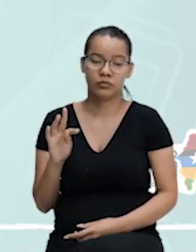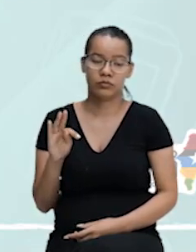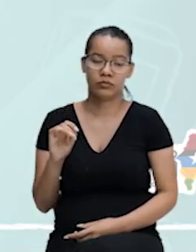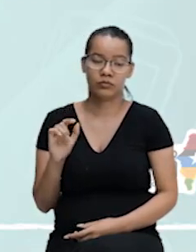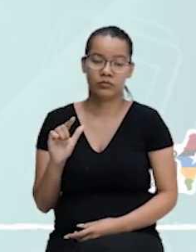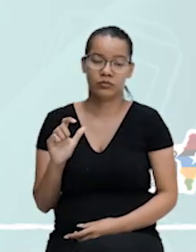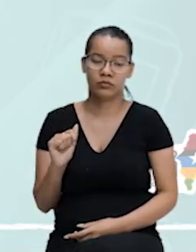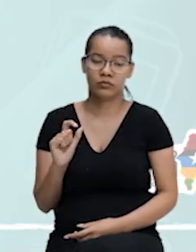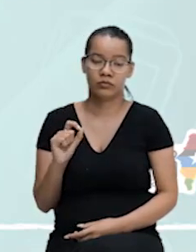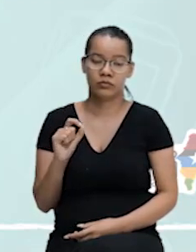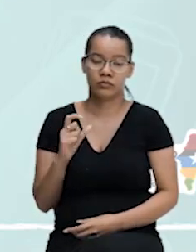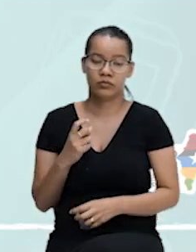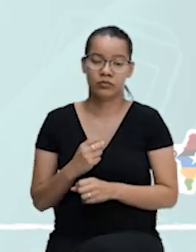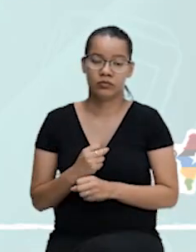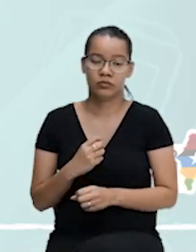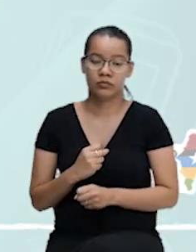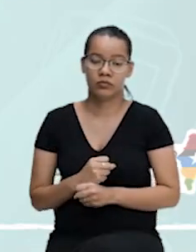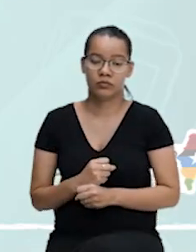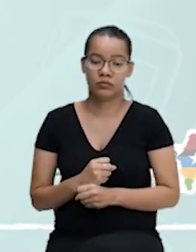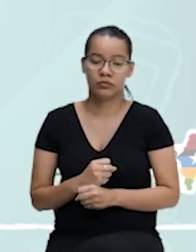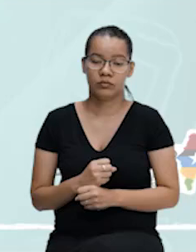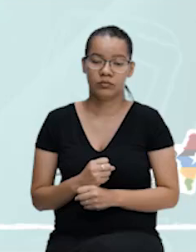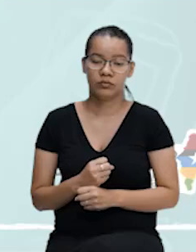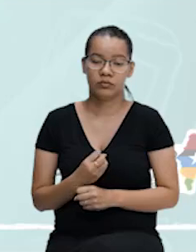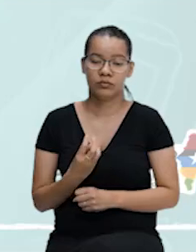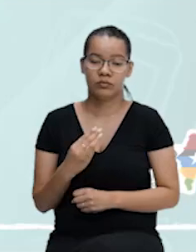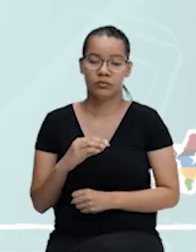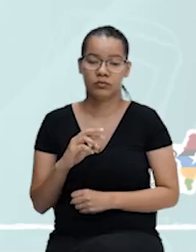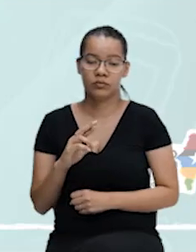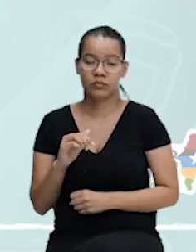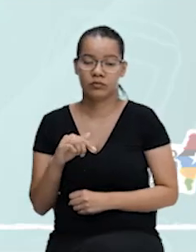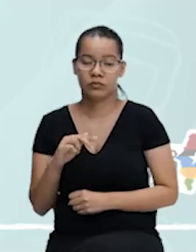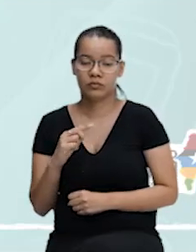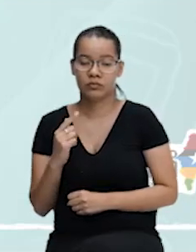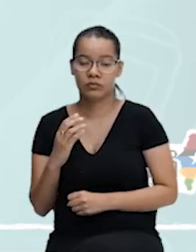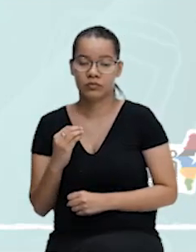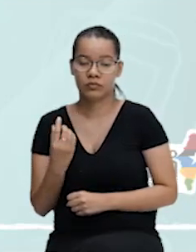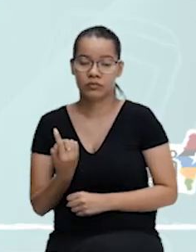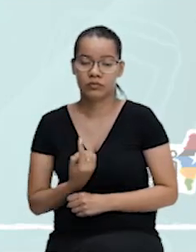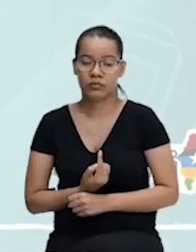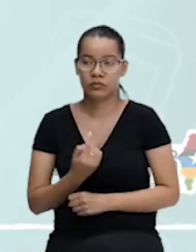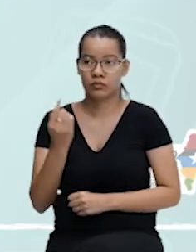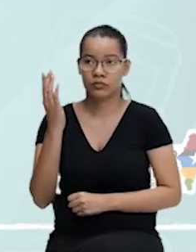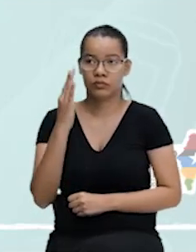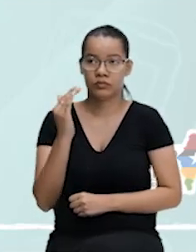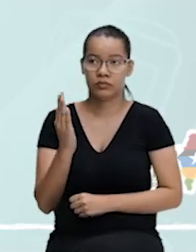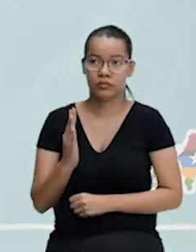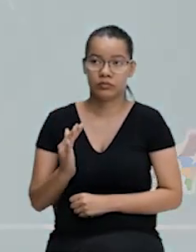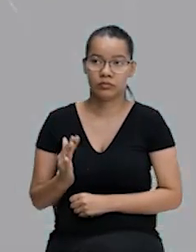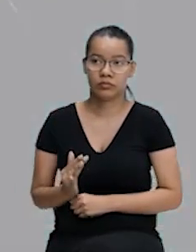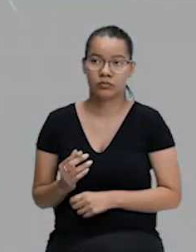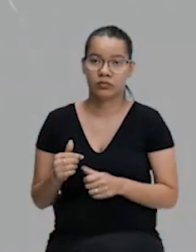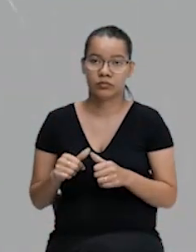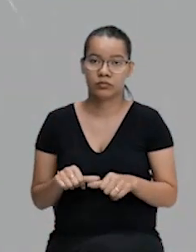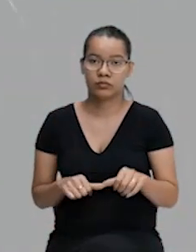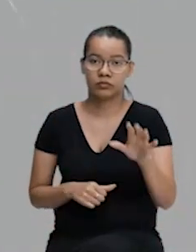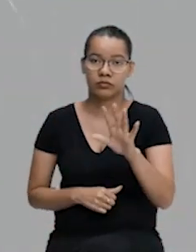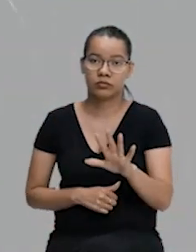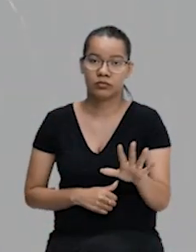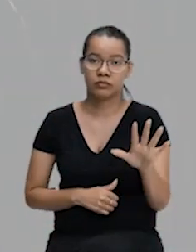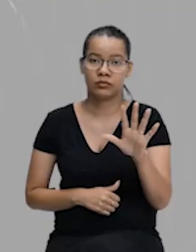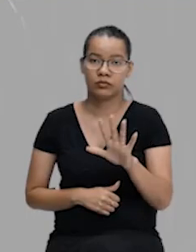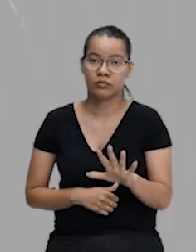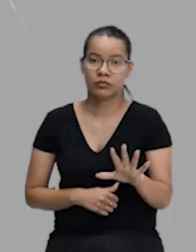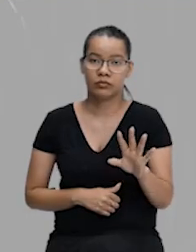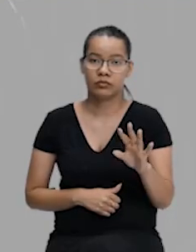morango, certo? Ó, o Brasil, né, é um país que boa parte da sua região, né, está localizado nessa